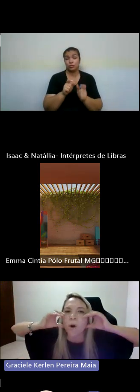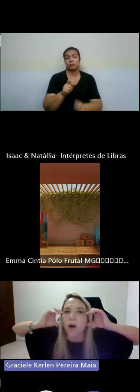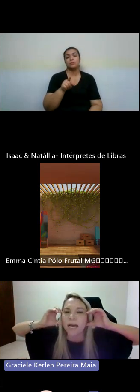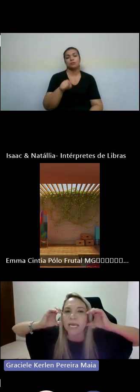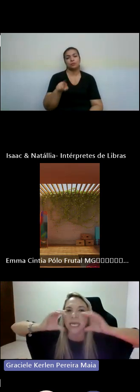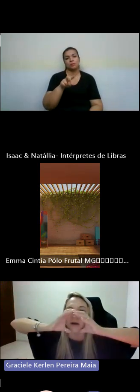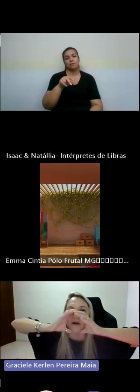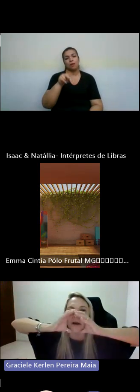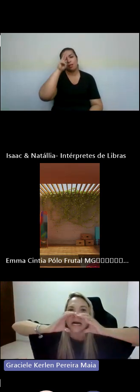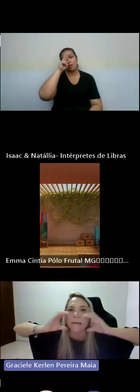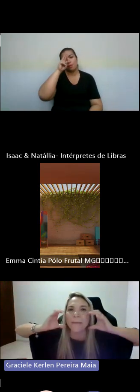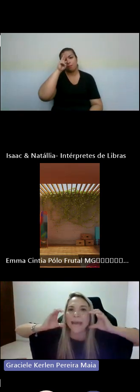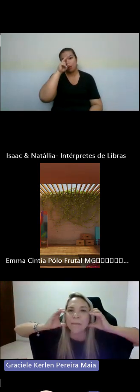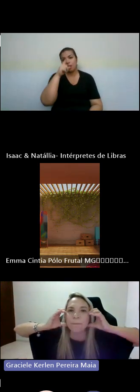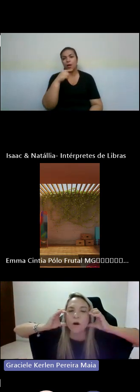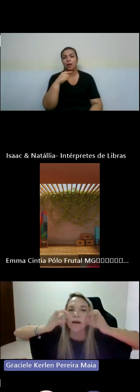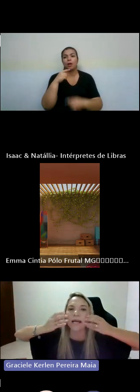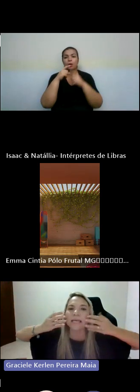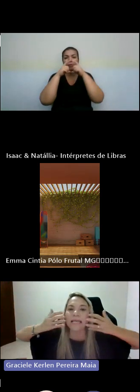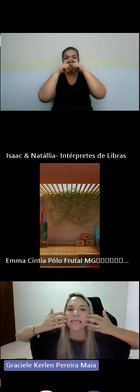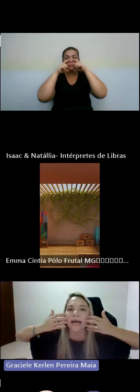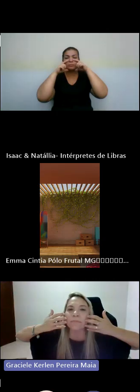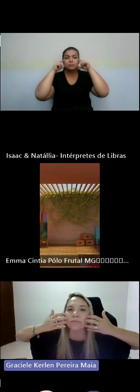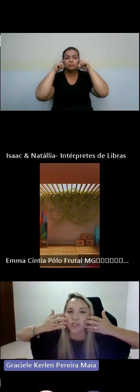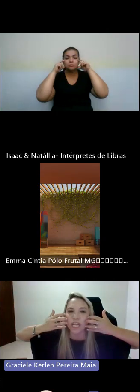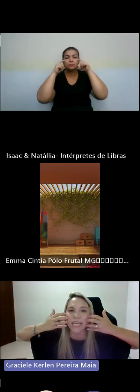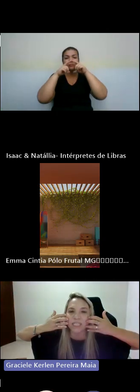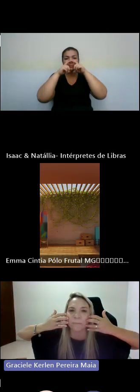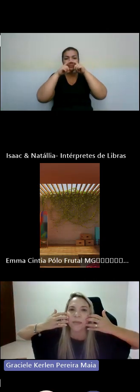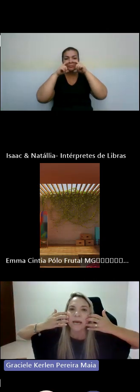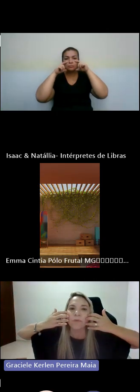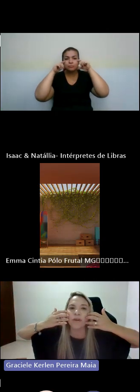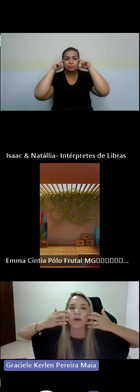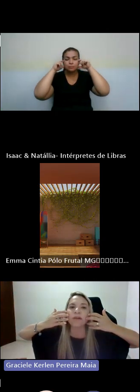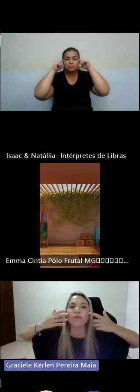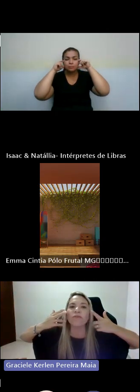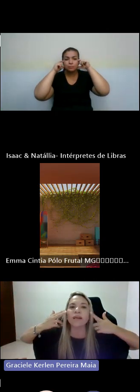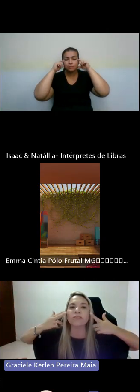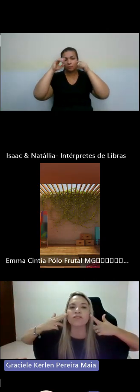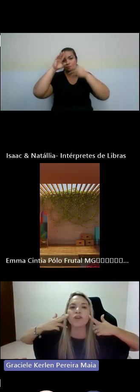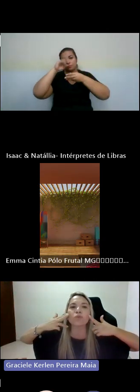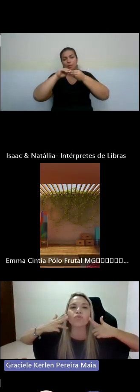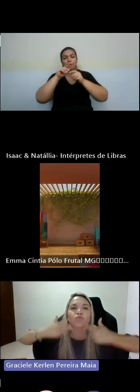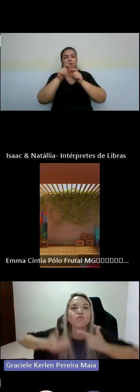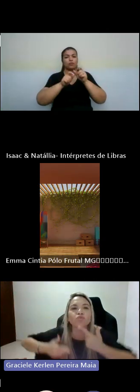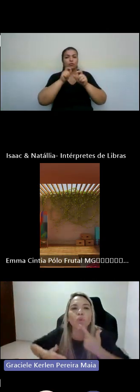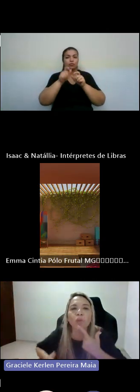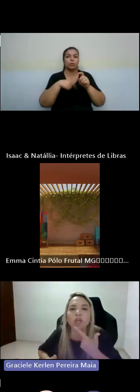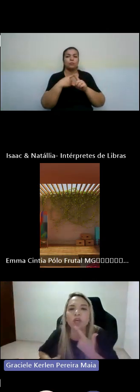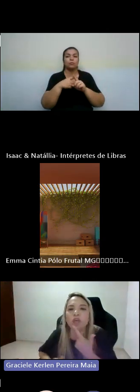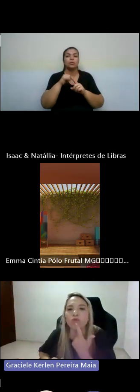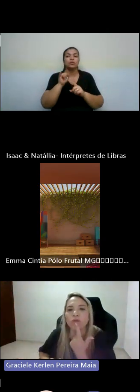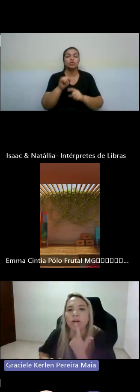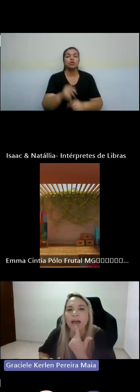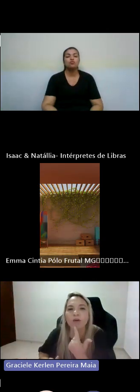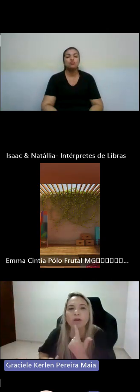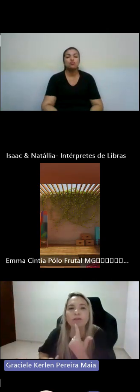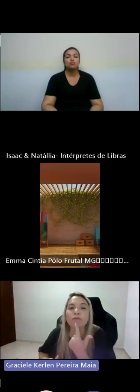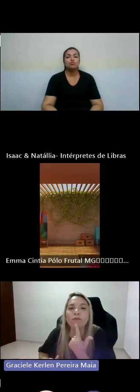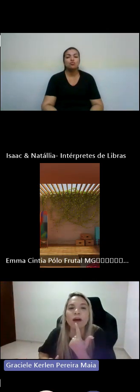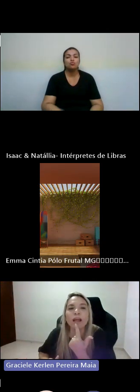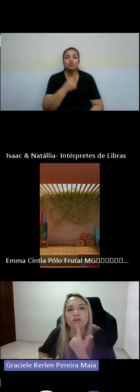da boca aqui, ó. Pega a boca e a bochecha. Porque quando eu faço assim, ó, o biquinho,